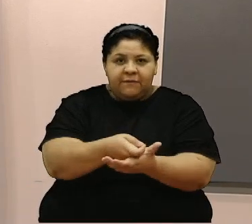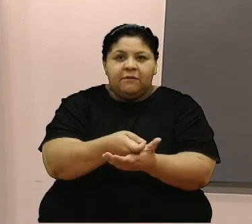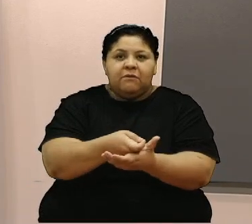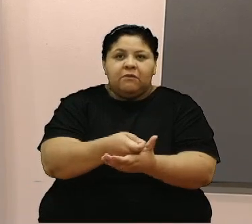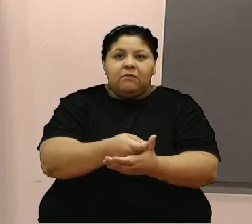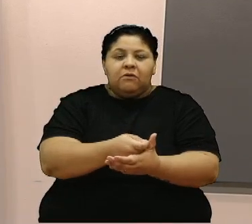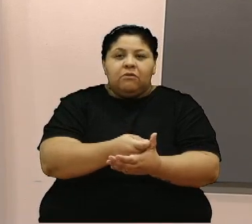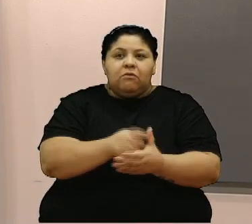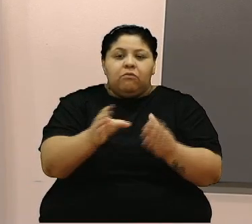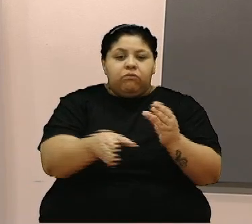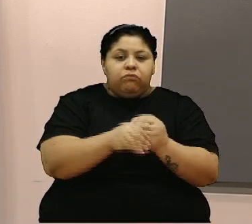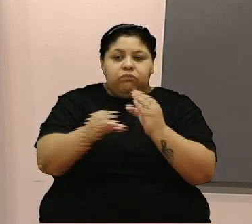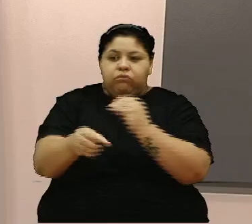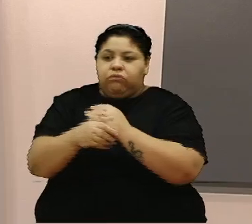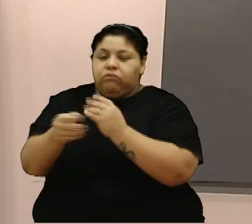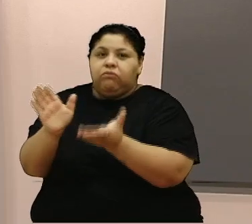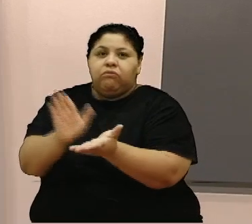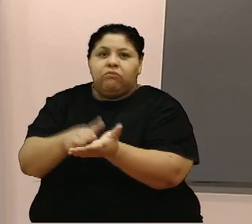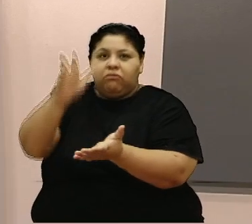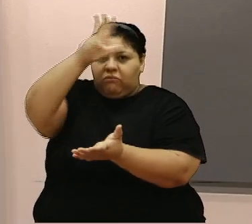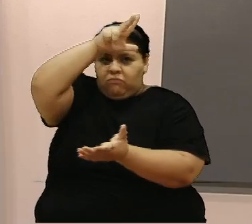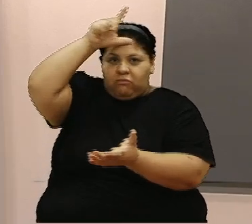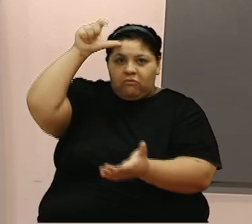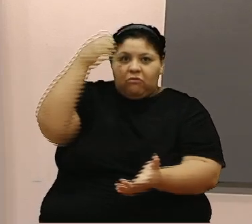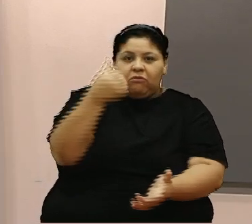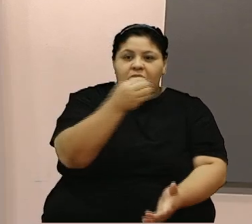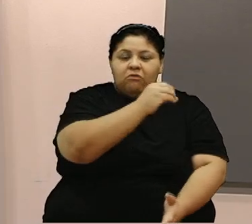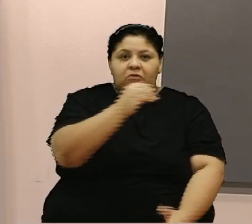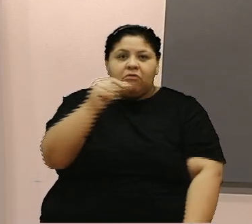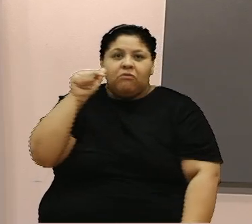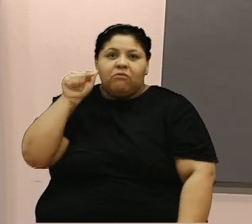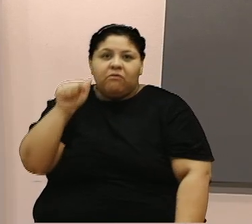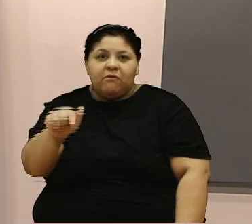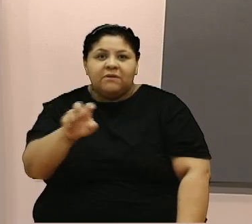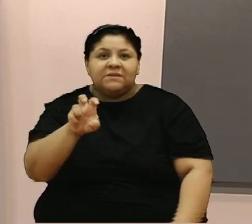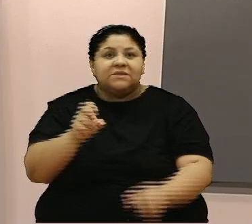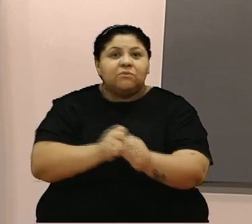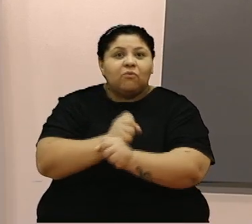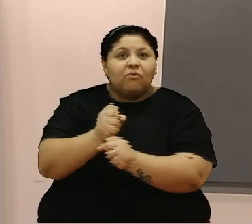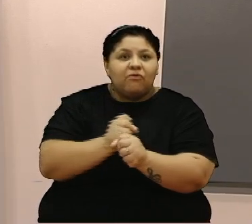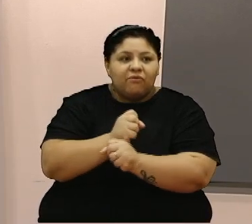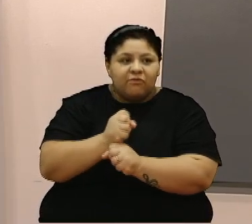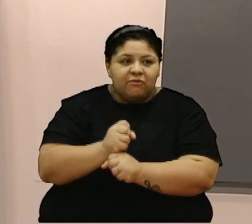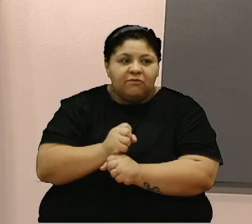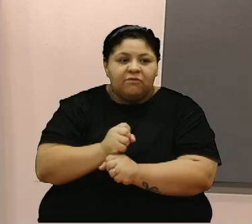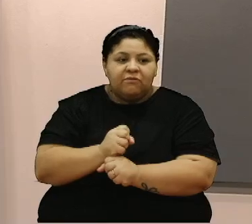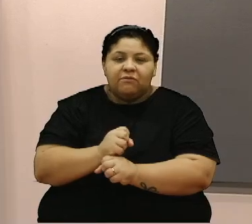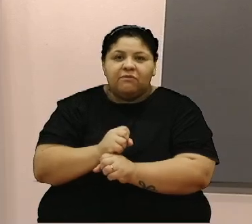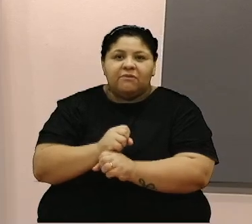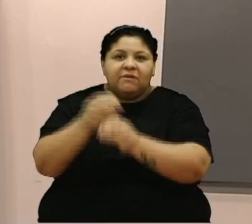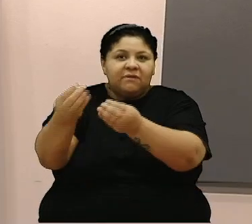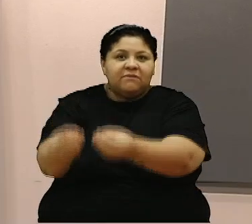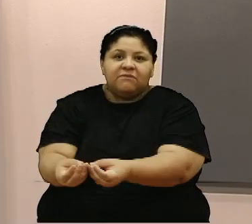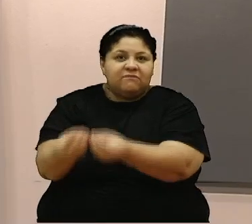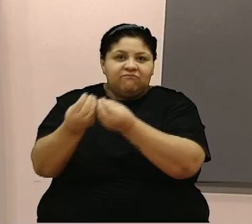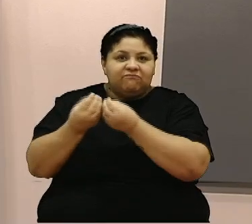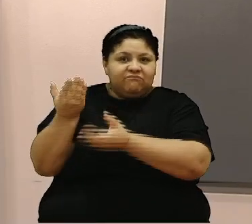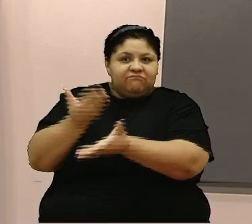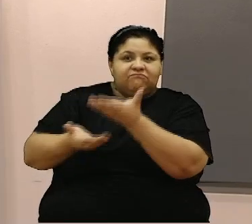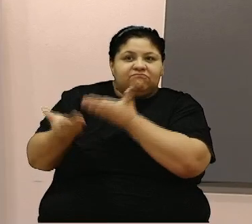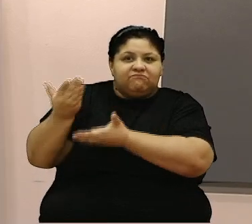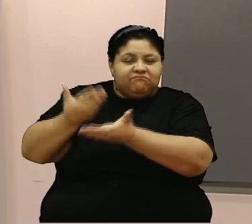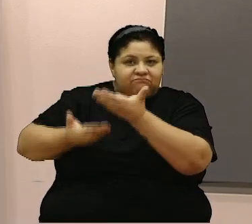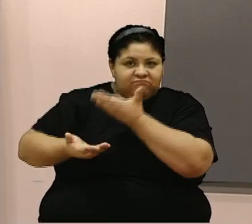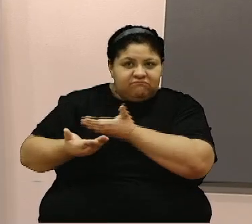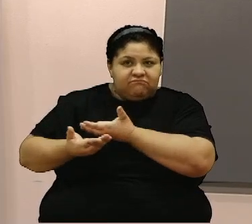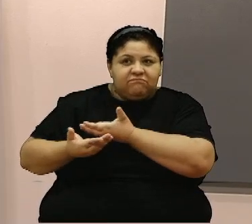acumulam. Eu estou cobrando da prefeitura R$600 mil durante 5 anos que eles deixaram de nos dar atendimento. Aí